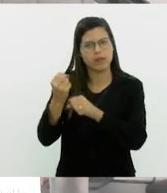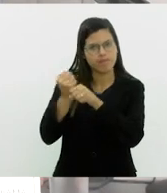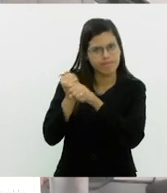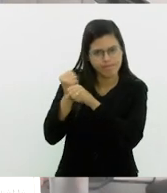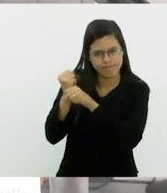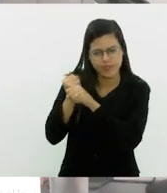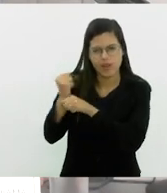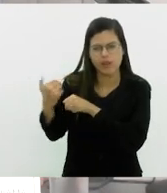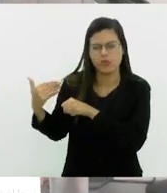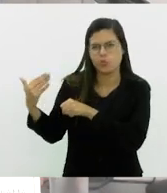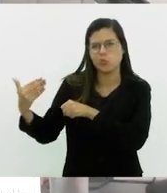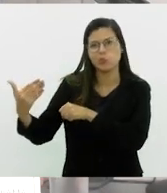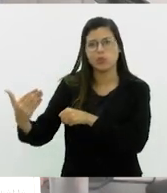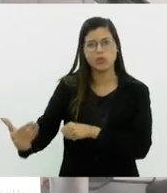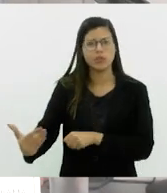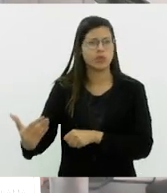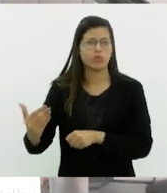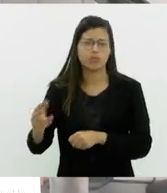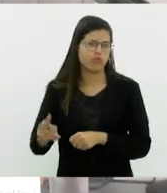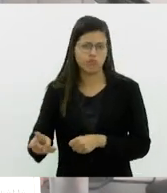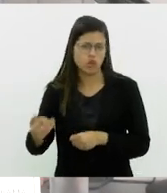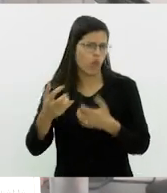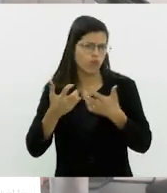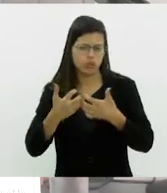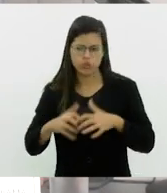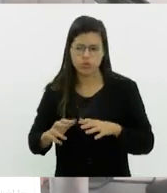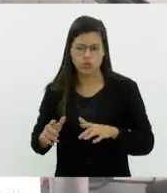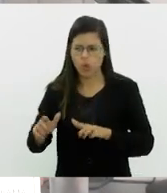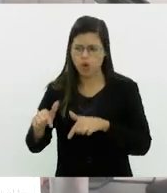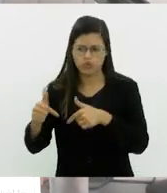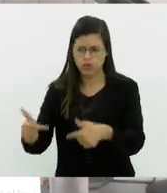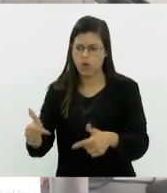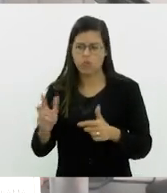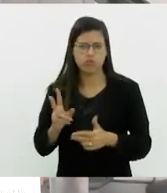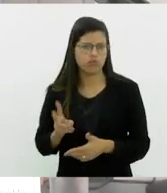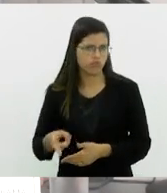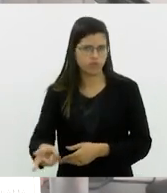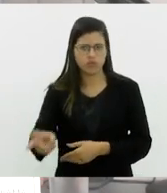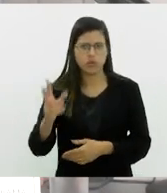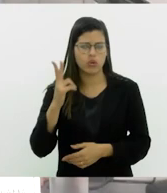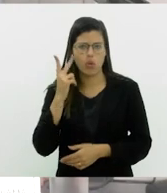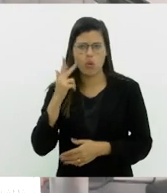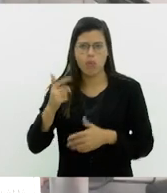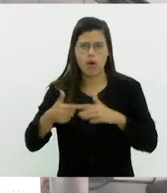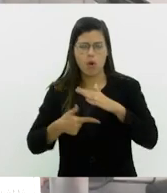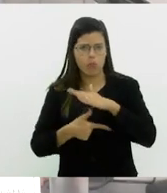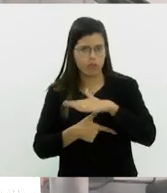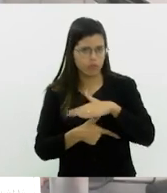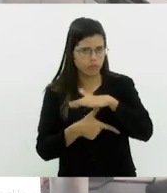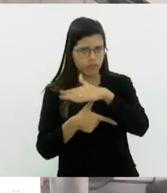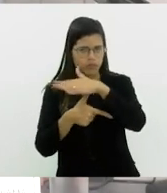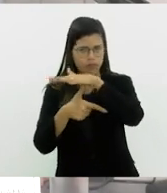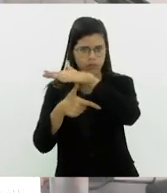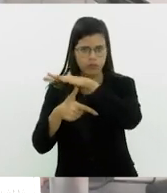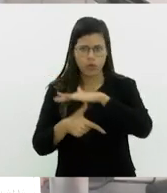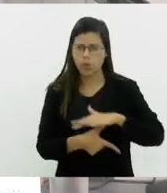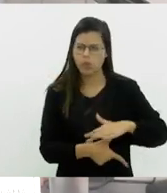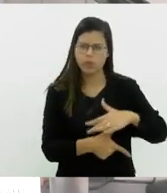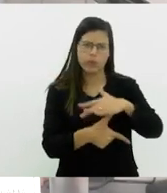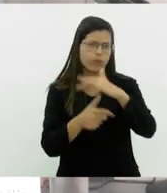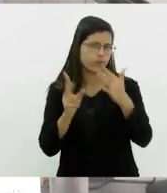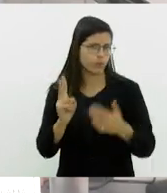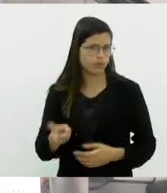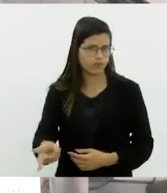anos, assim foi, assim funcionou. Os voos continuaram acontecendo, não deixou de haver essa